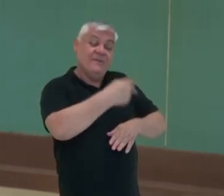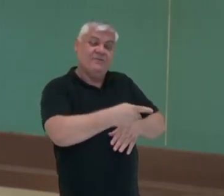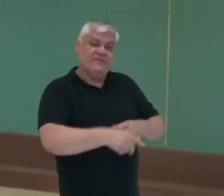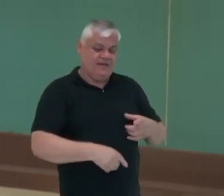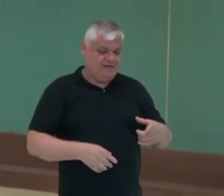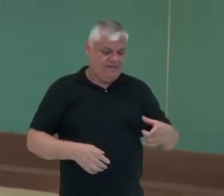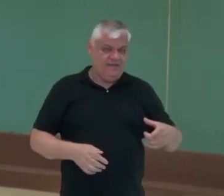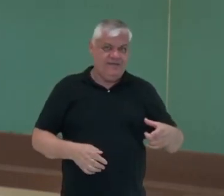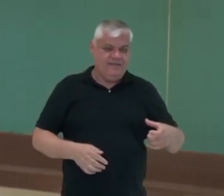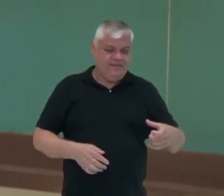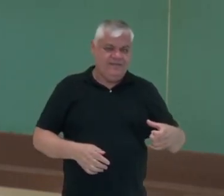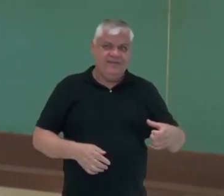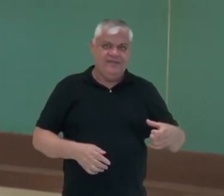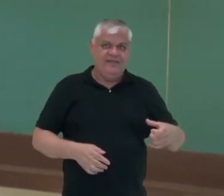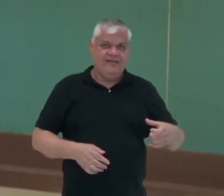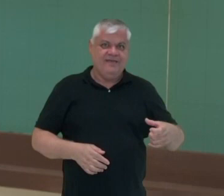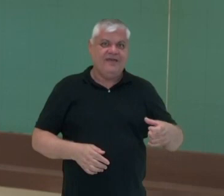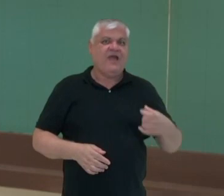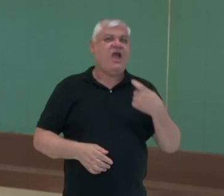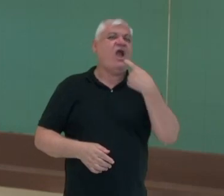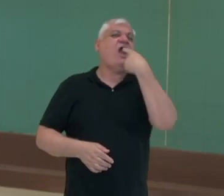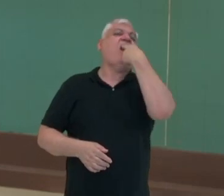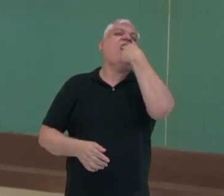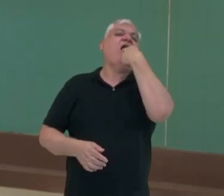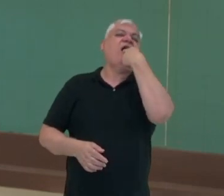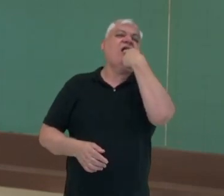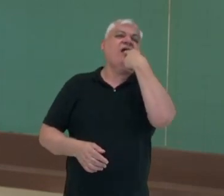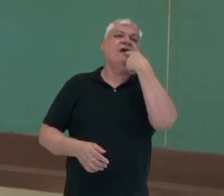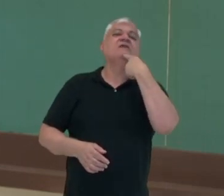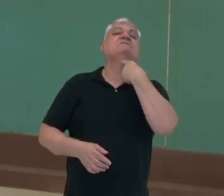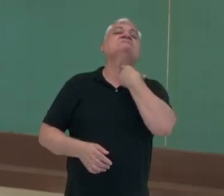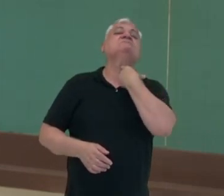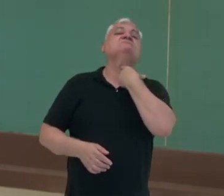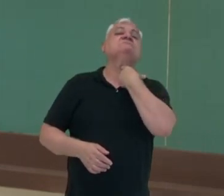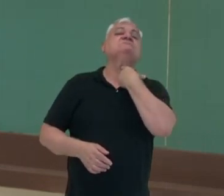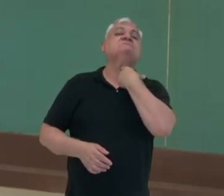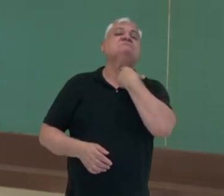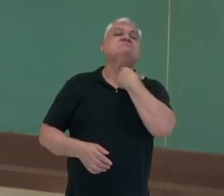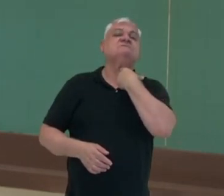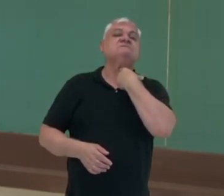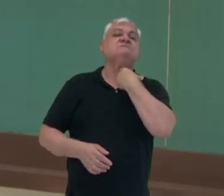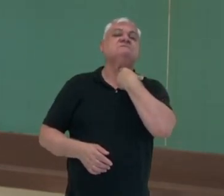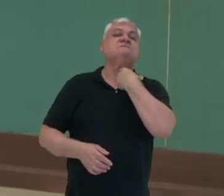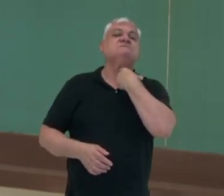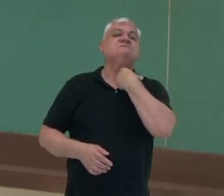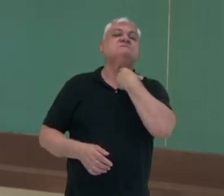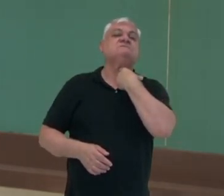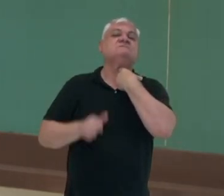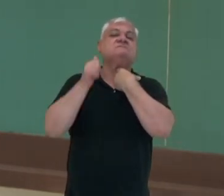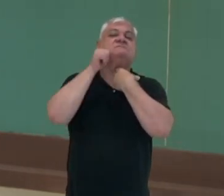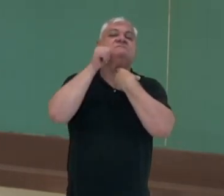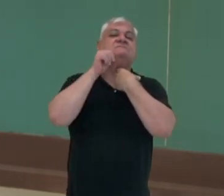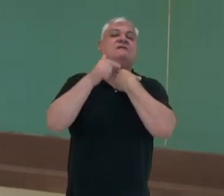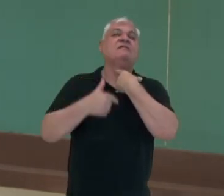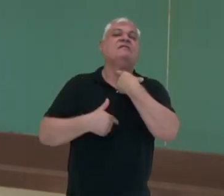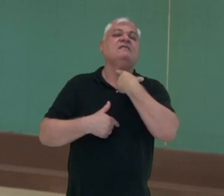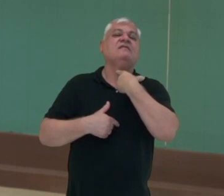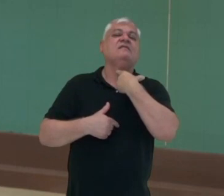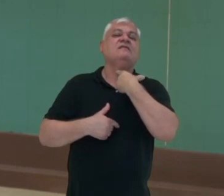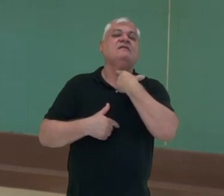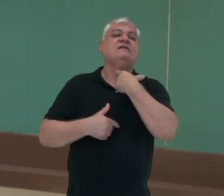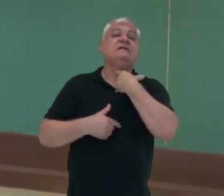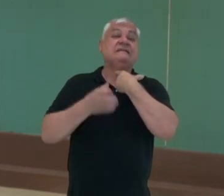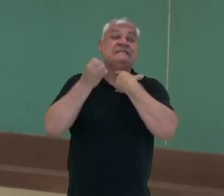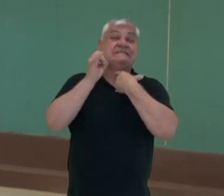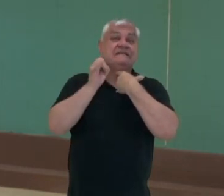da Marina no gatilho e colocou a arma debaixo da cabeça dela, assim. E a Marina ficou com a arma aqui, engatilhada debaixo da cabeça. Outra